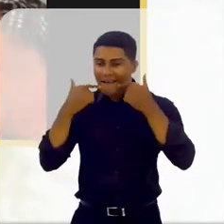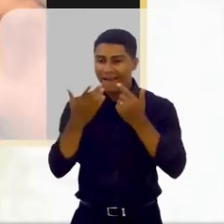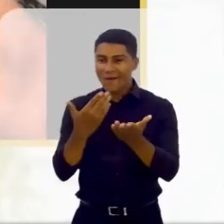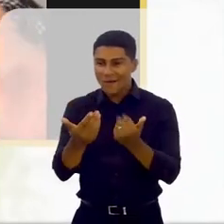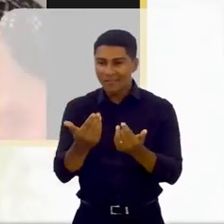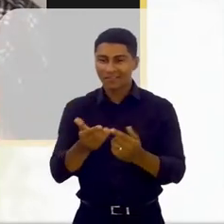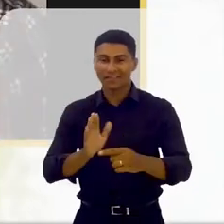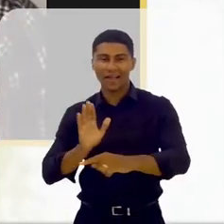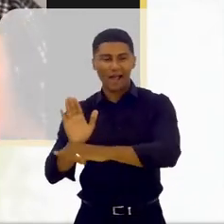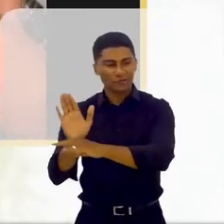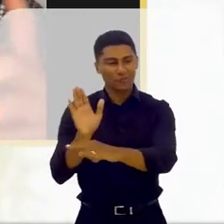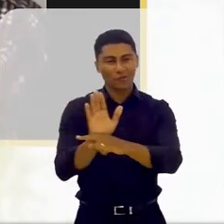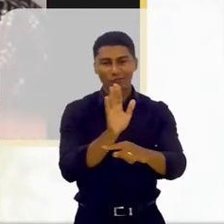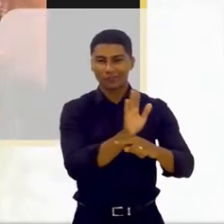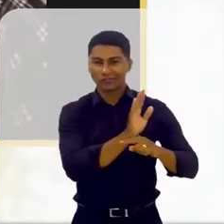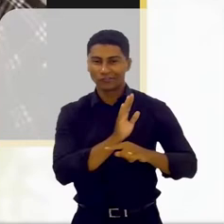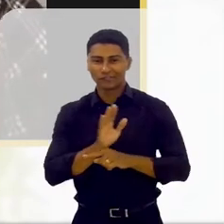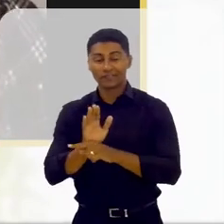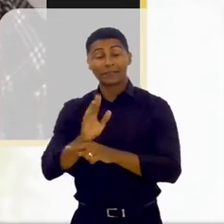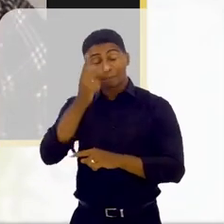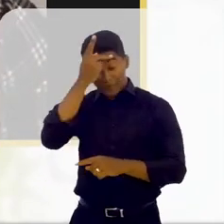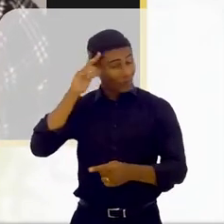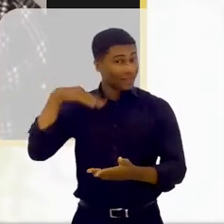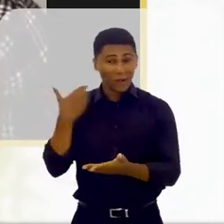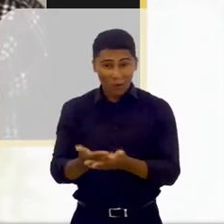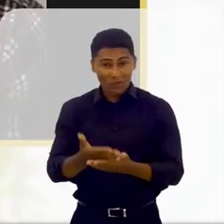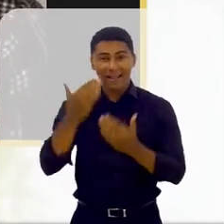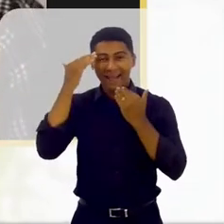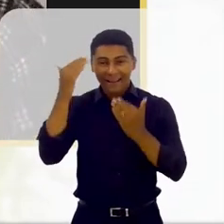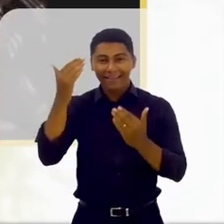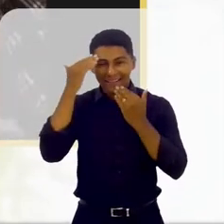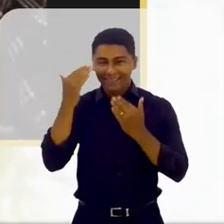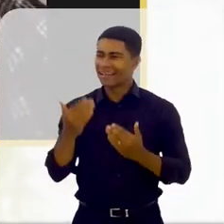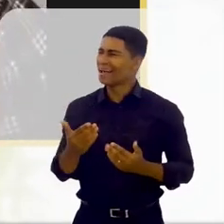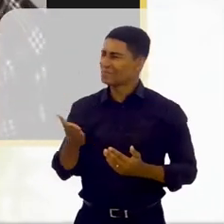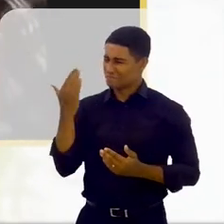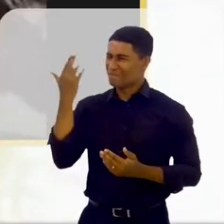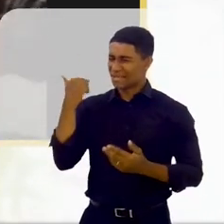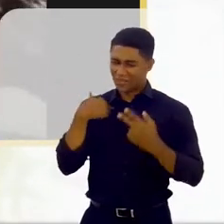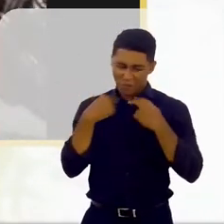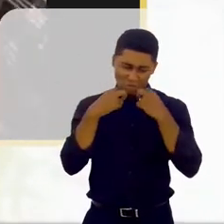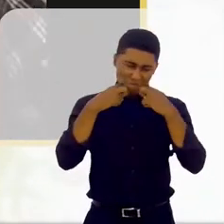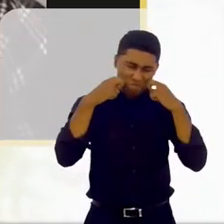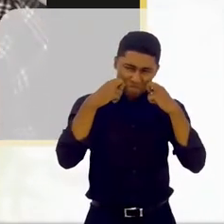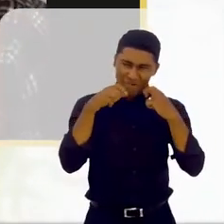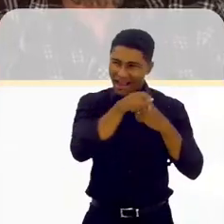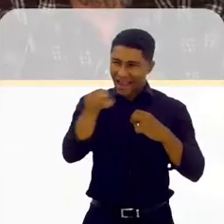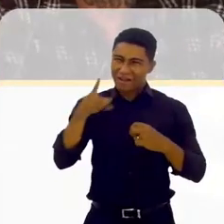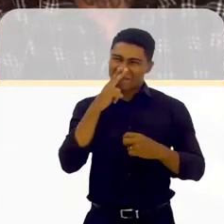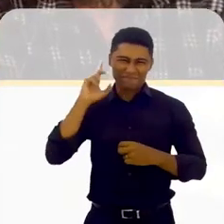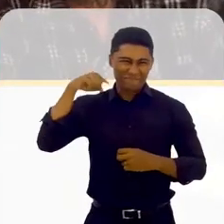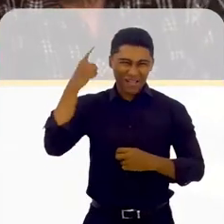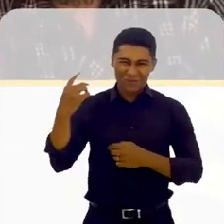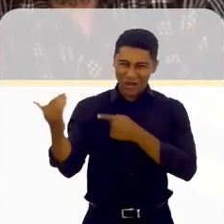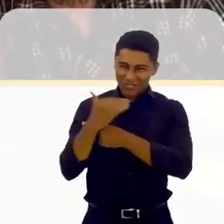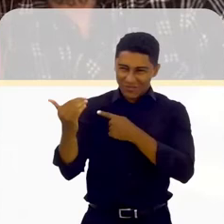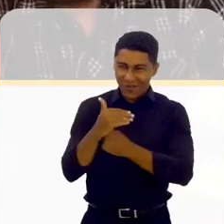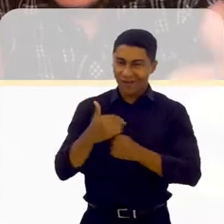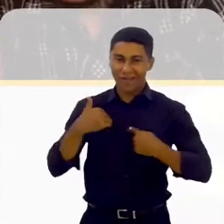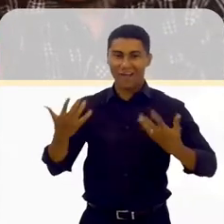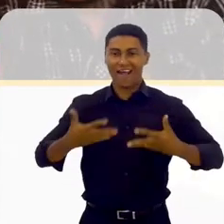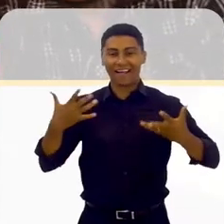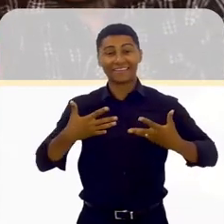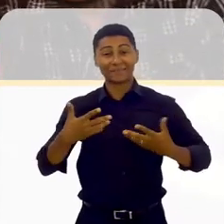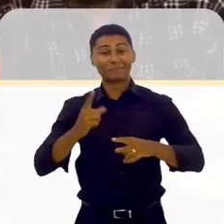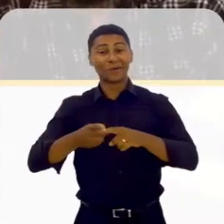acabou ajudando também. A gente acabou ajudando. Tem gente que agradece a gente até hoje. Pô, eu era mó timidão, esses caras Que tudo doido aí, ó. maneiro. Tipo, uma loucura,